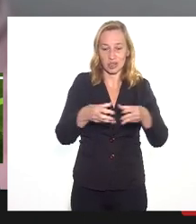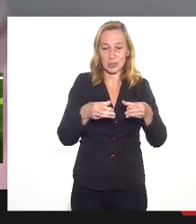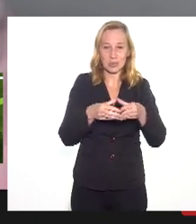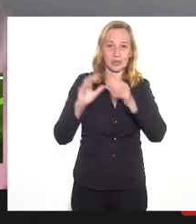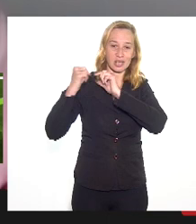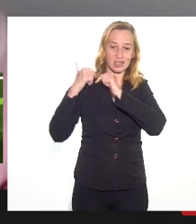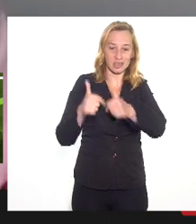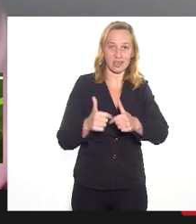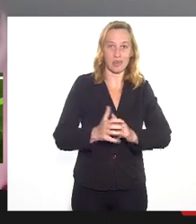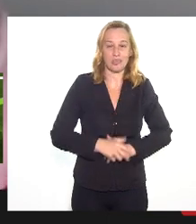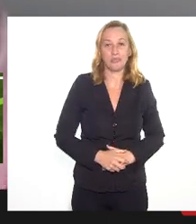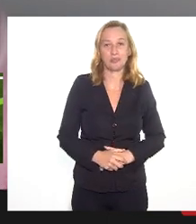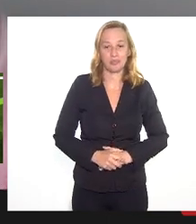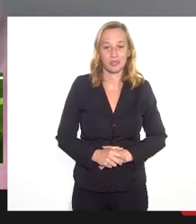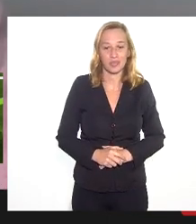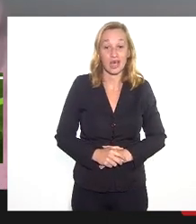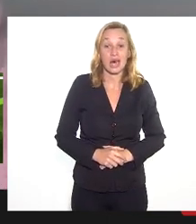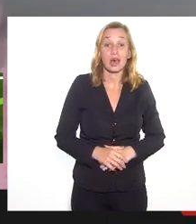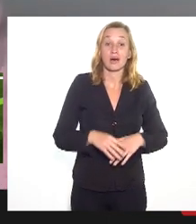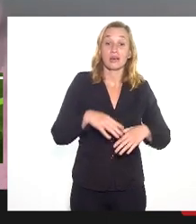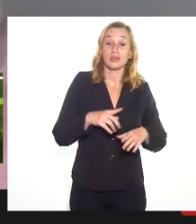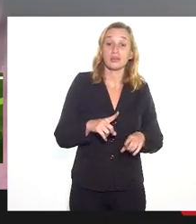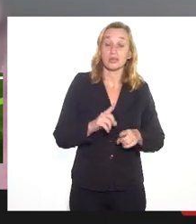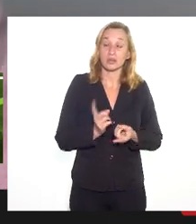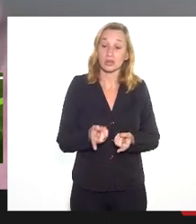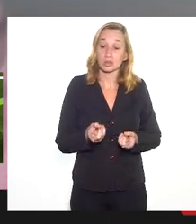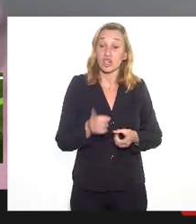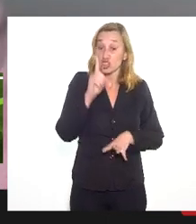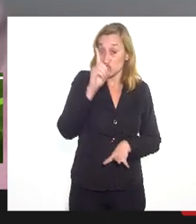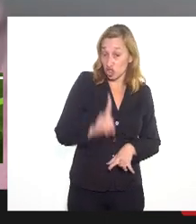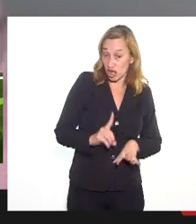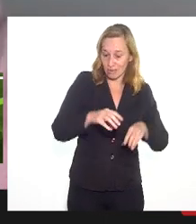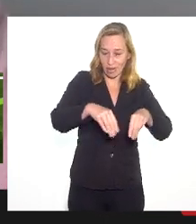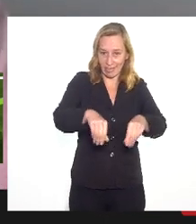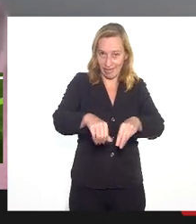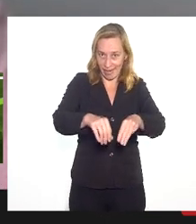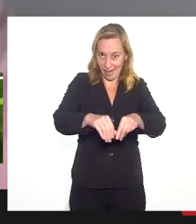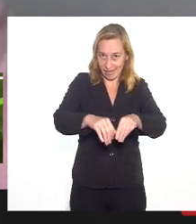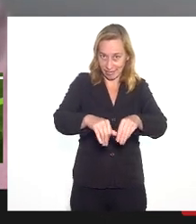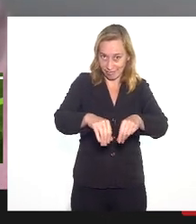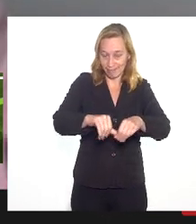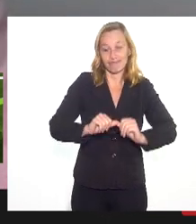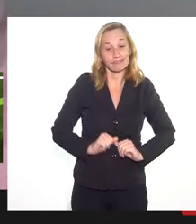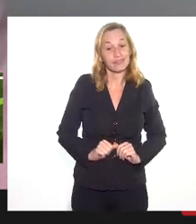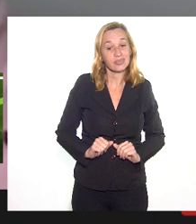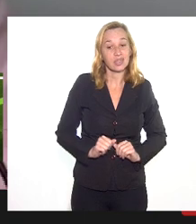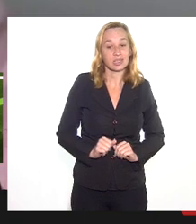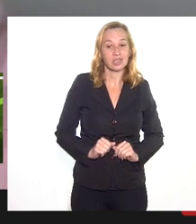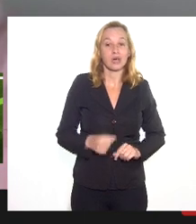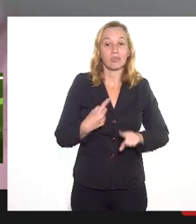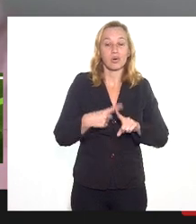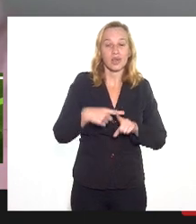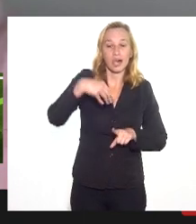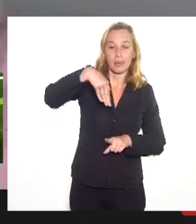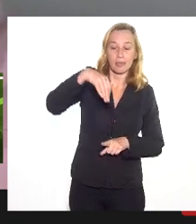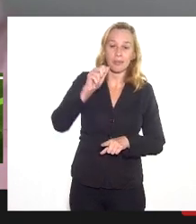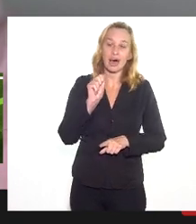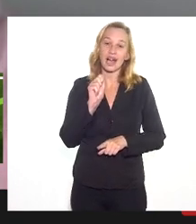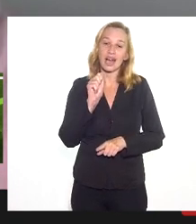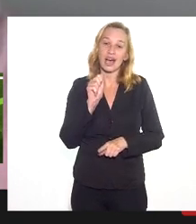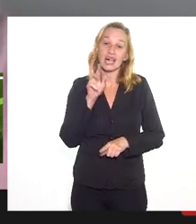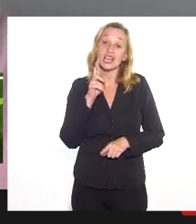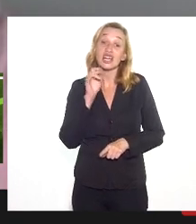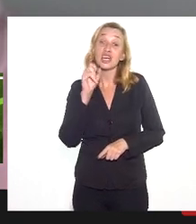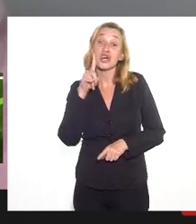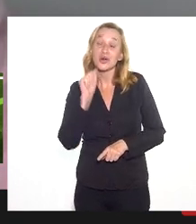dimensão, digamos, material propriamente dito, do direito à terra, porque a Marilda acabou de narrar, né?